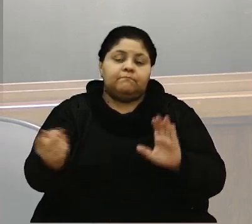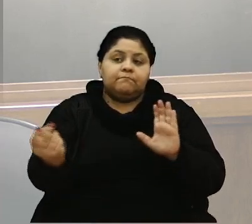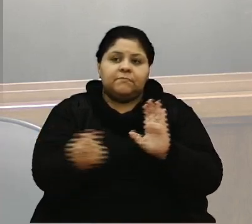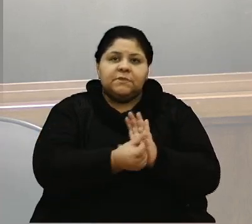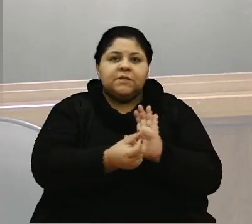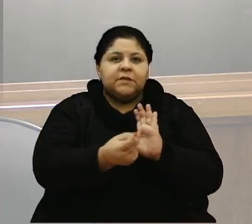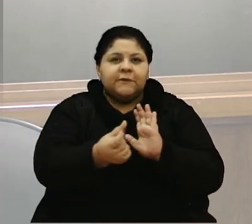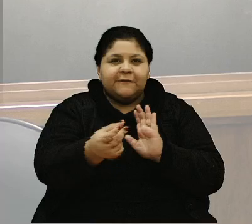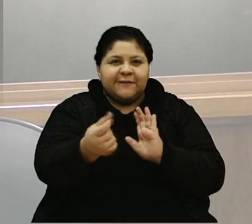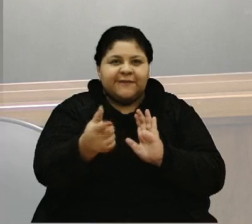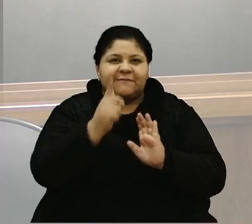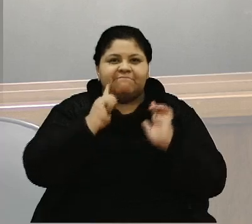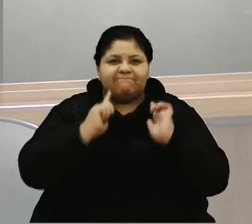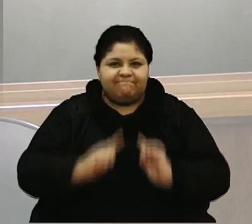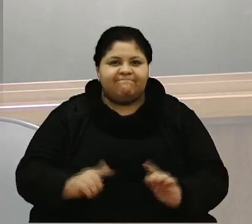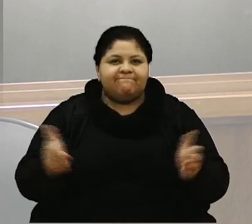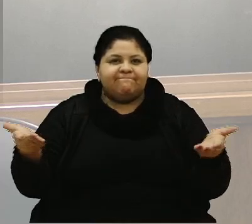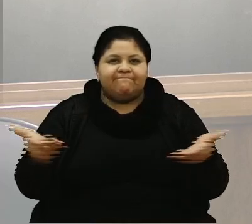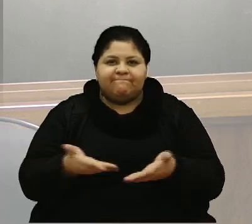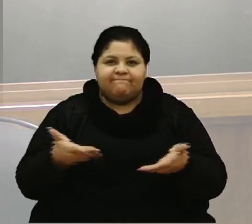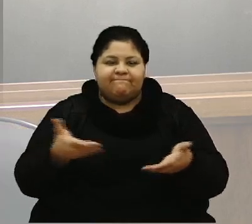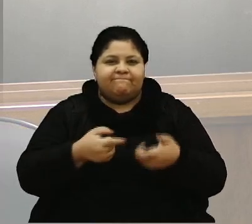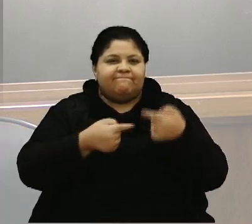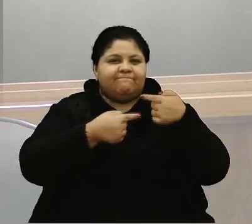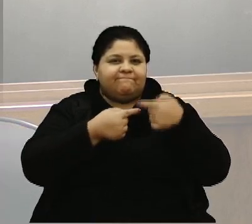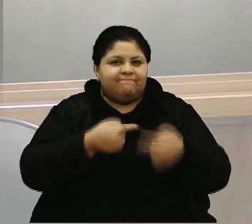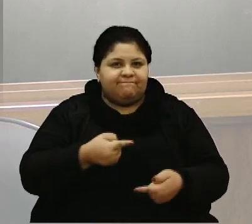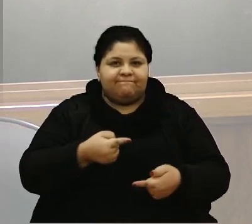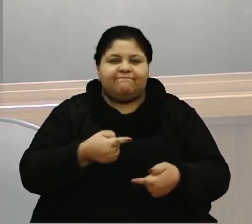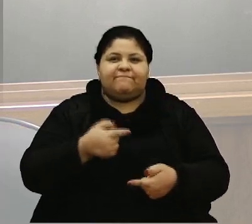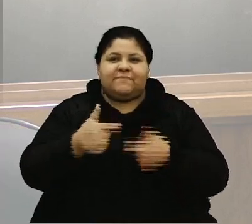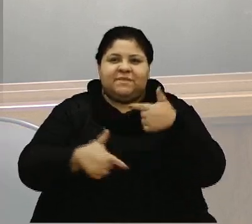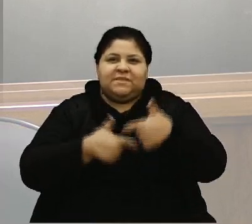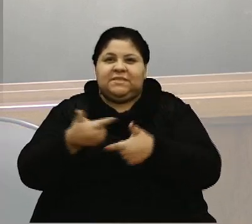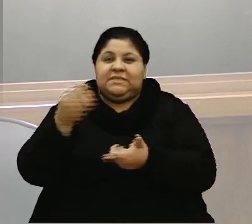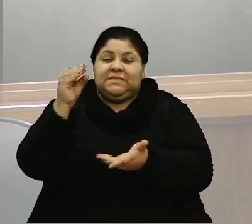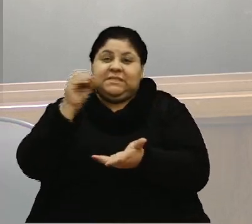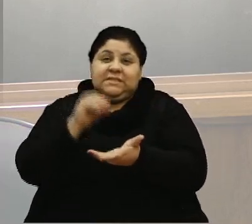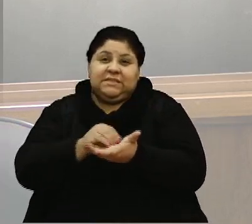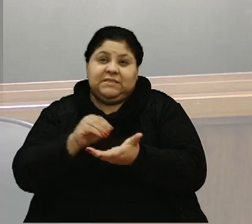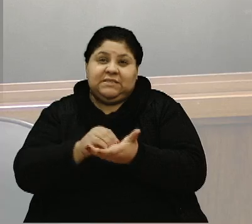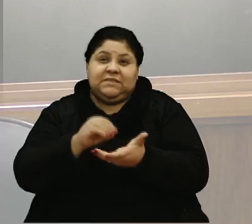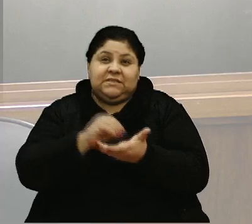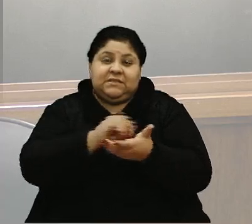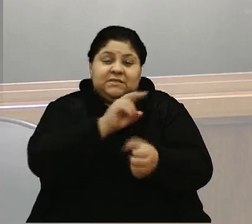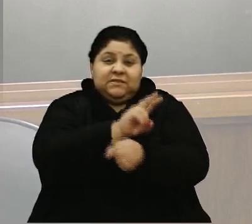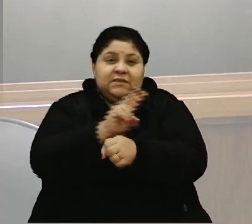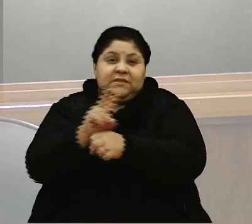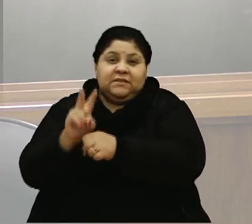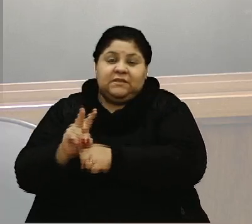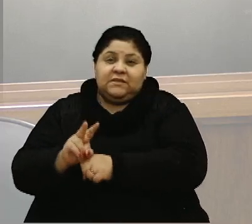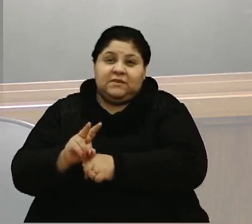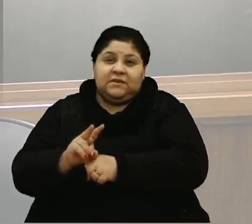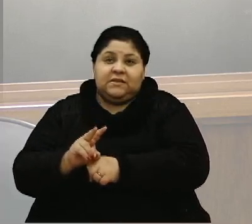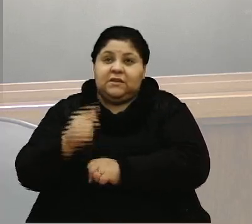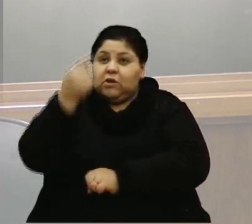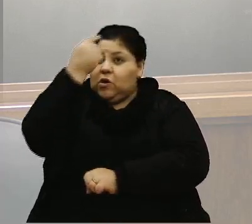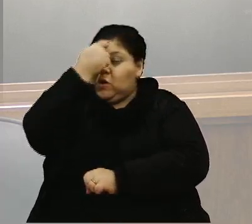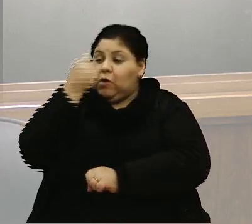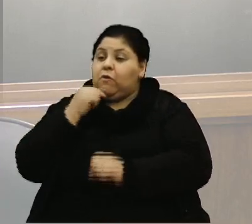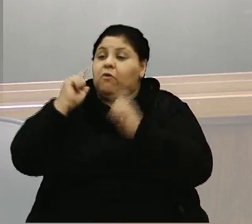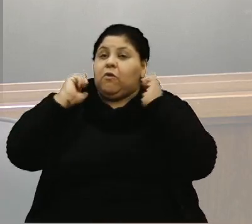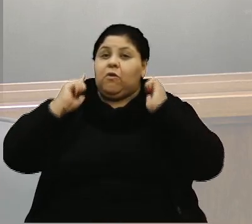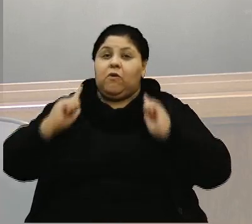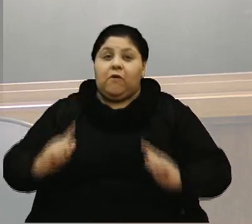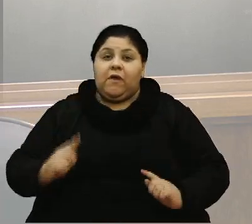gestão deixa é de inércia, é de incompetência, é de falta de cuidado. A cara da atual gestão é essa névoa